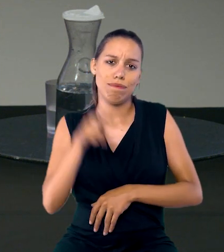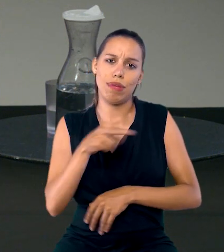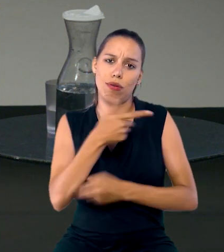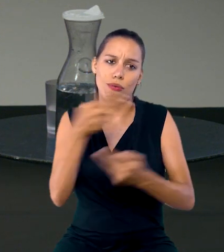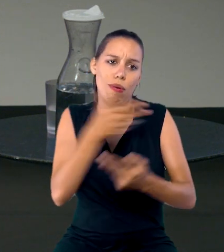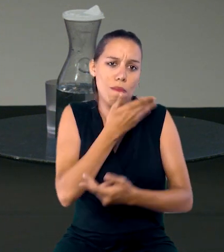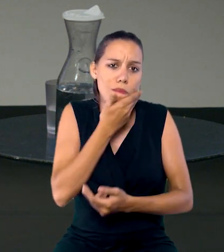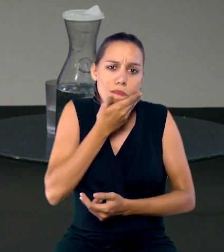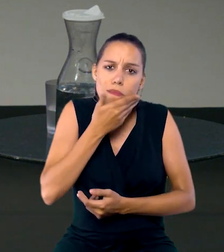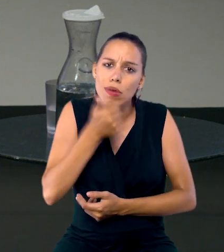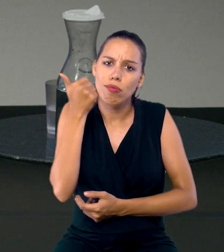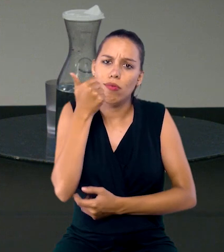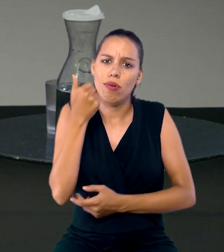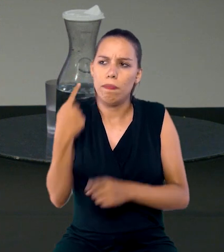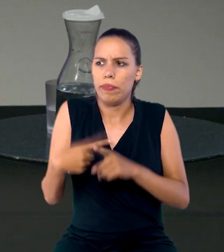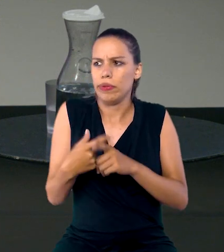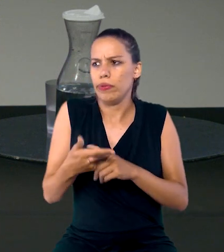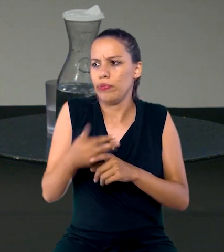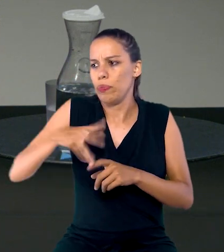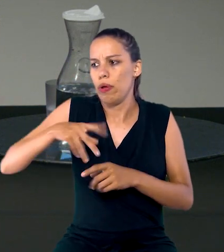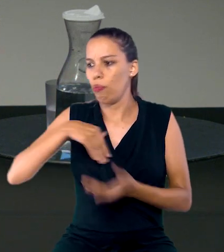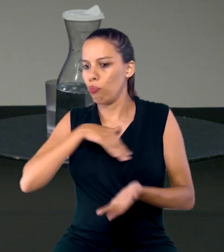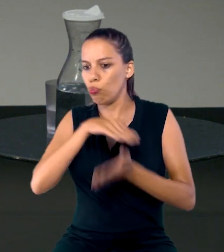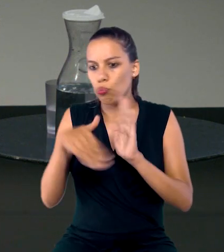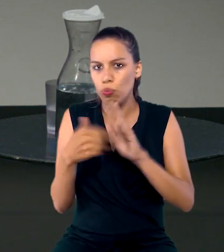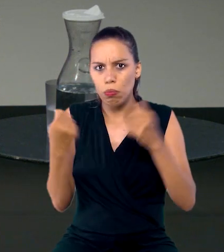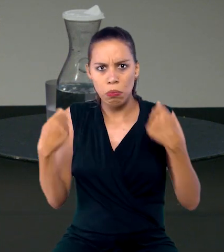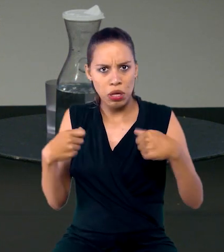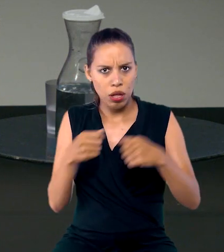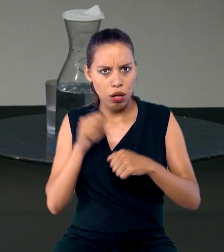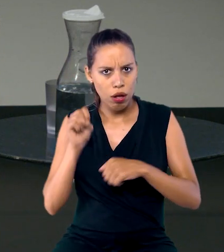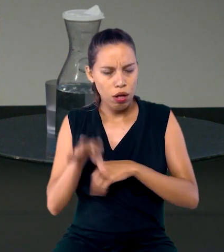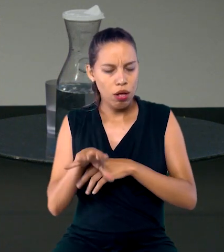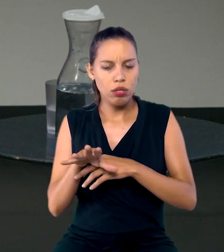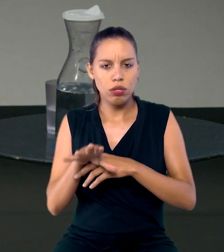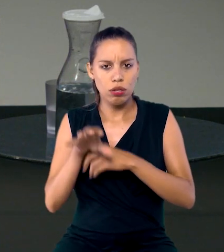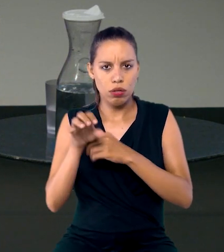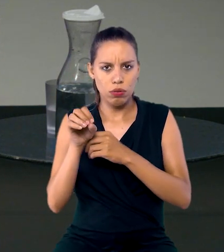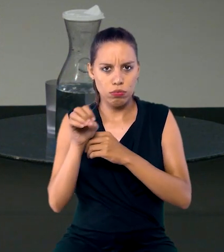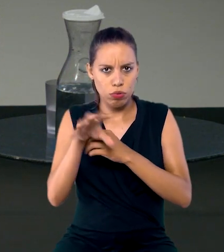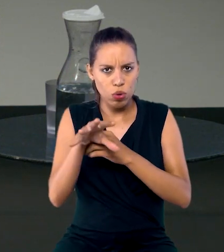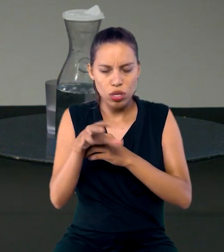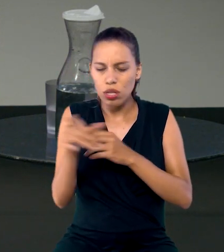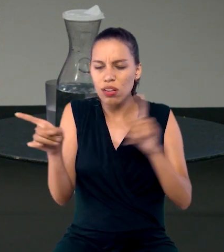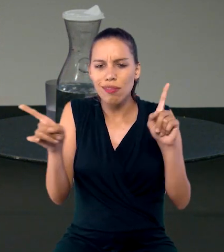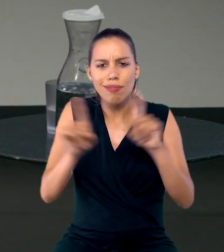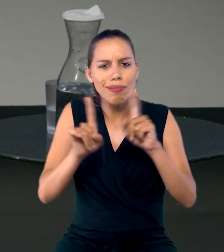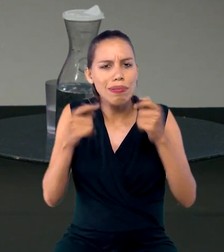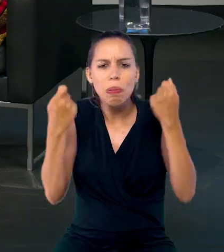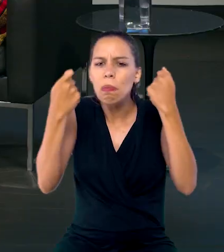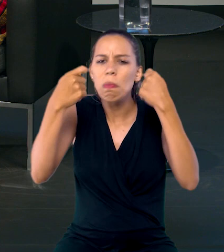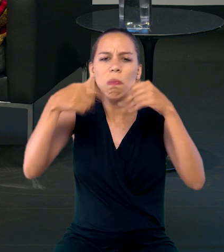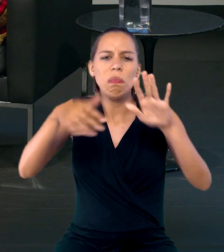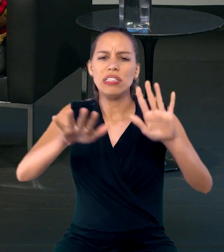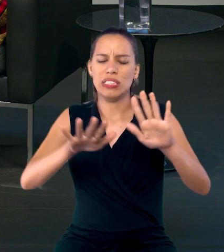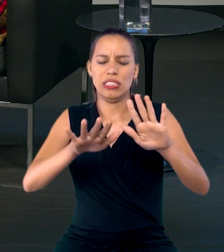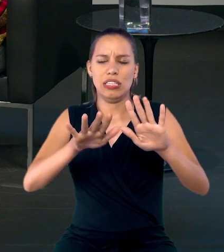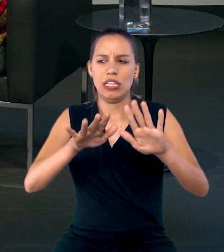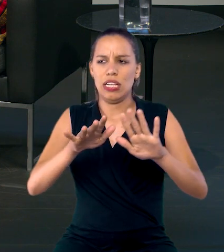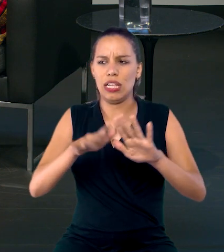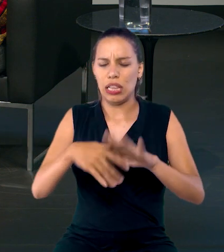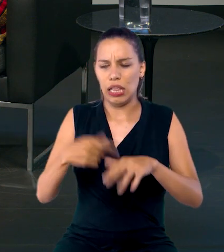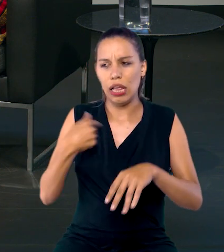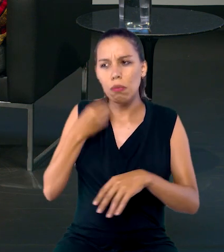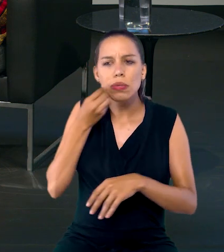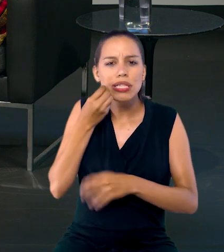E como nem tudo precisa de luz, sabe? E isso também, Geni, eu não sei explicar bem, mas